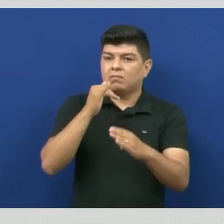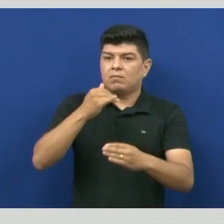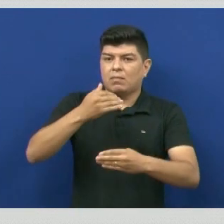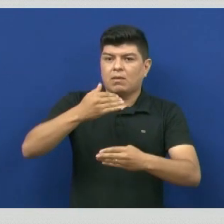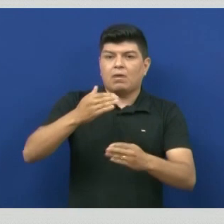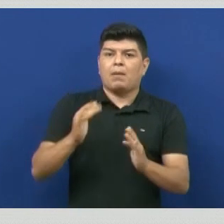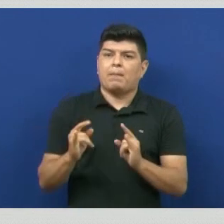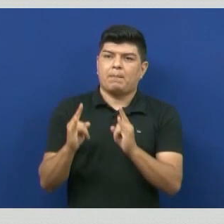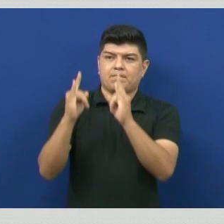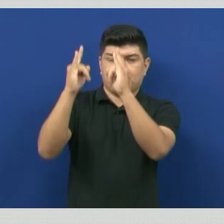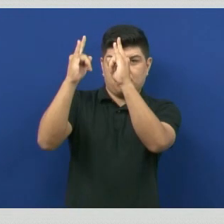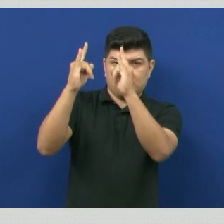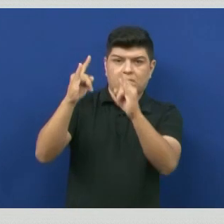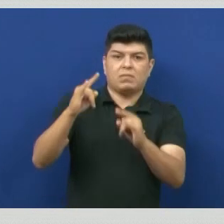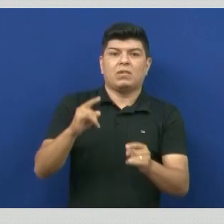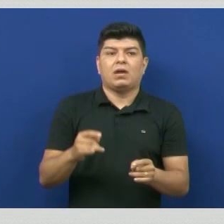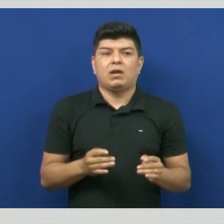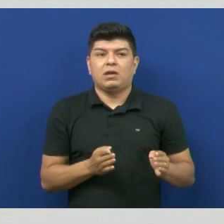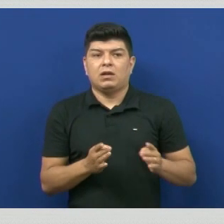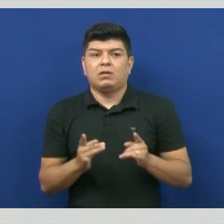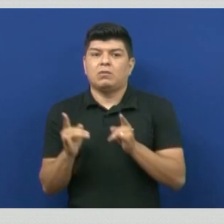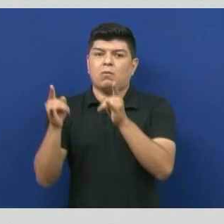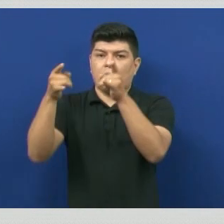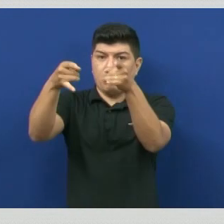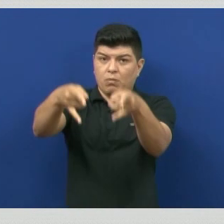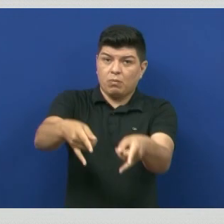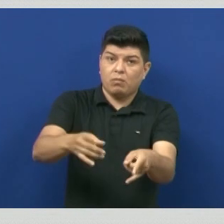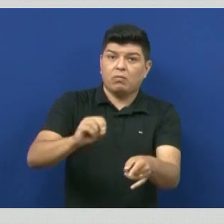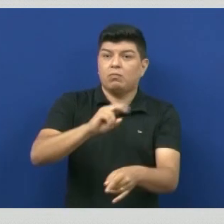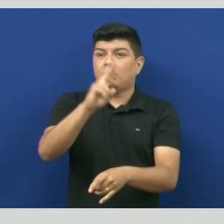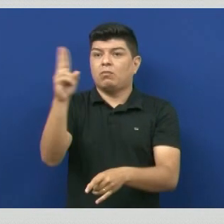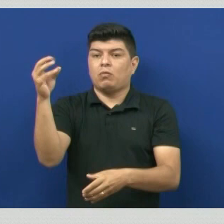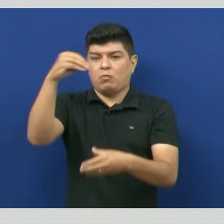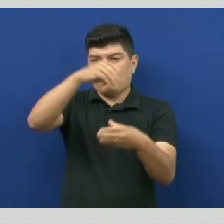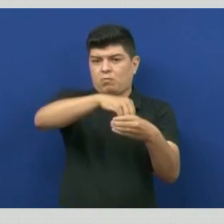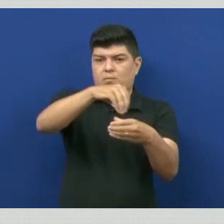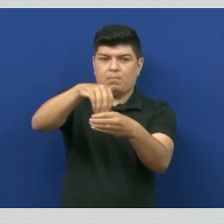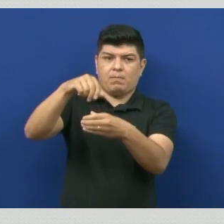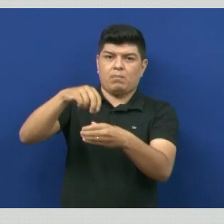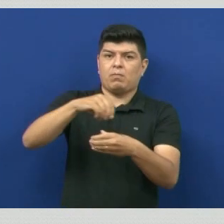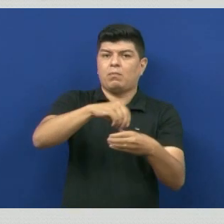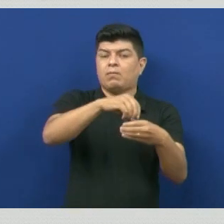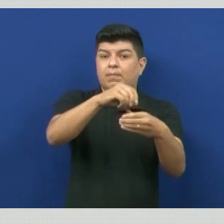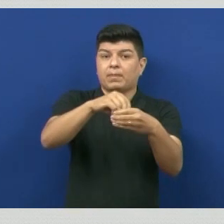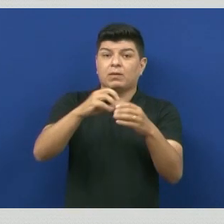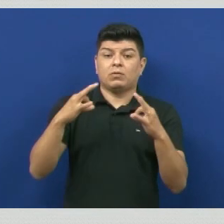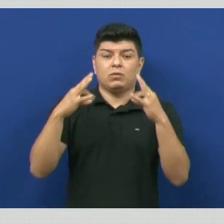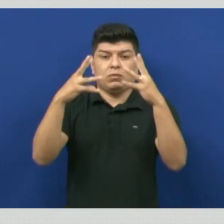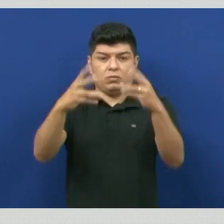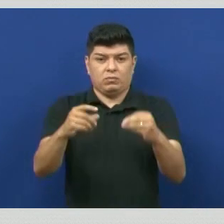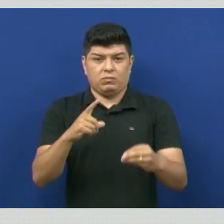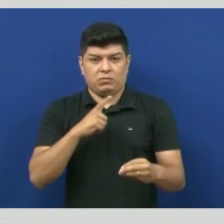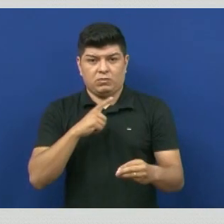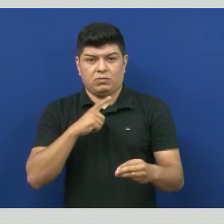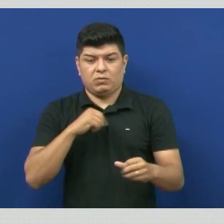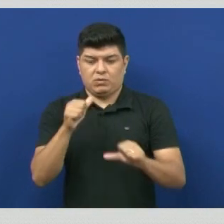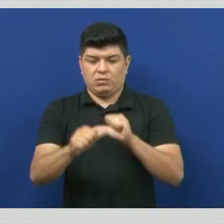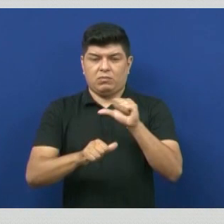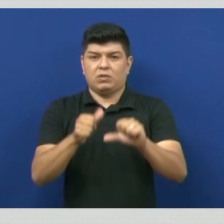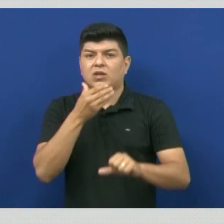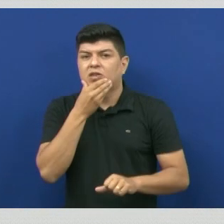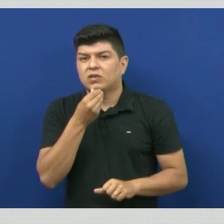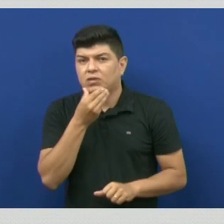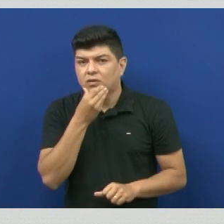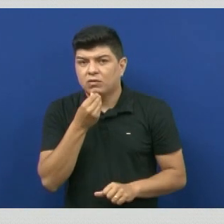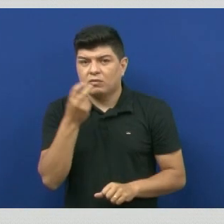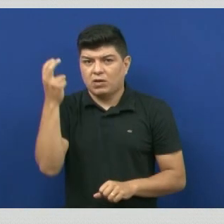prédios, pontes, rodovias, plantações e assim vai. Então, tudo aquilo que tem a interferência humana,